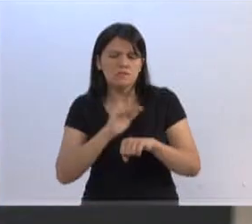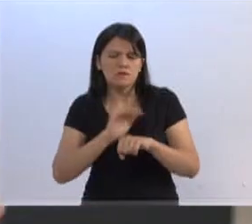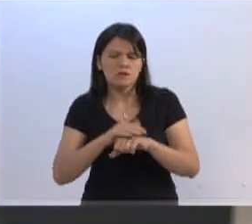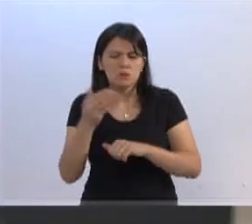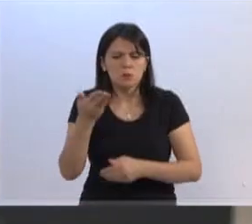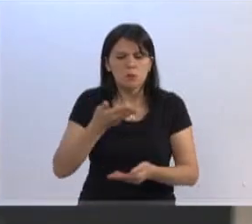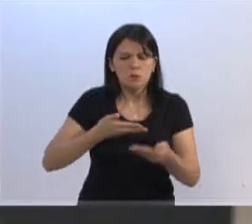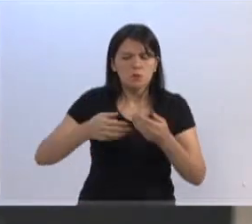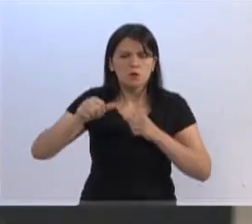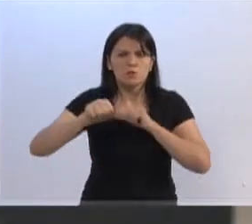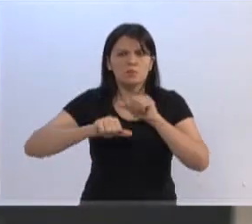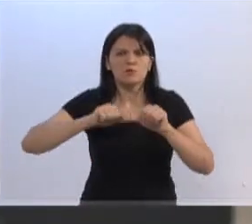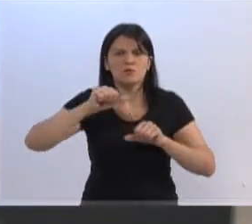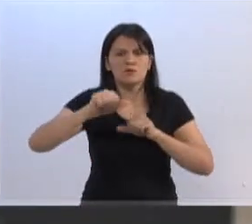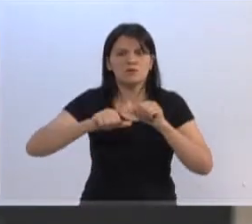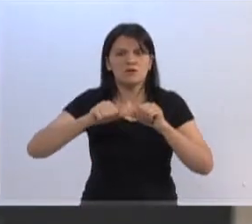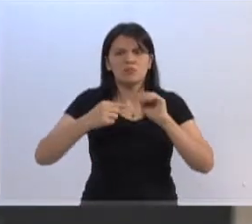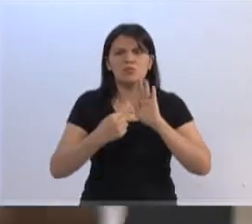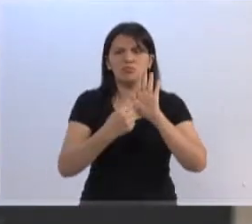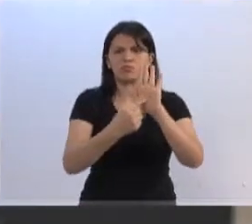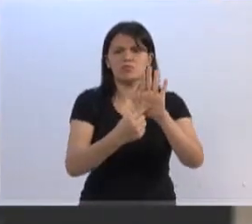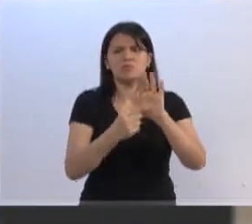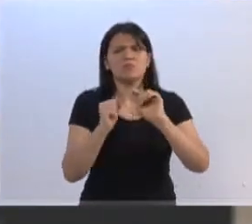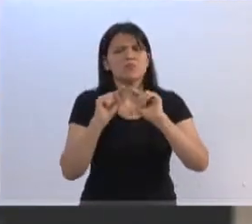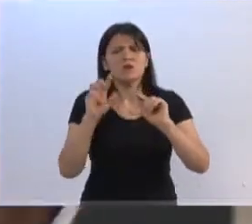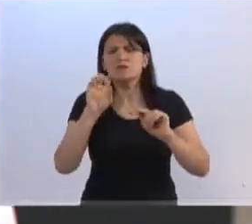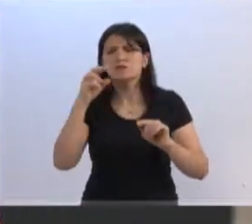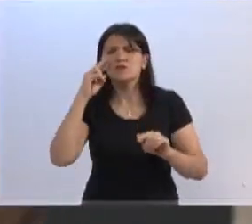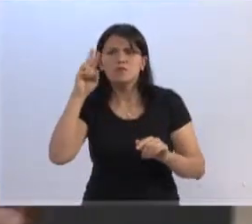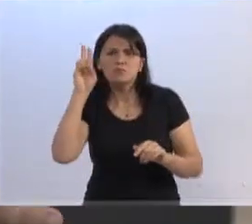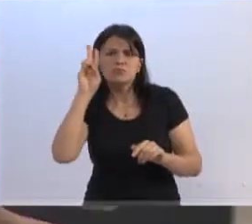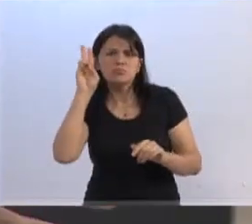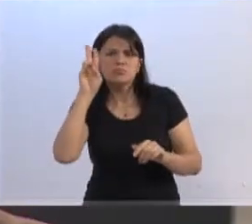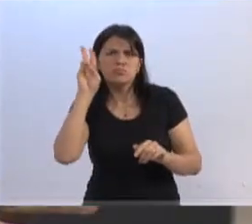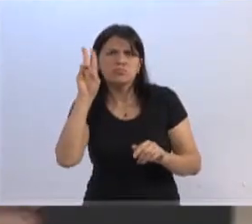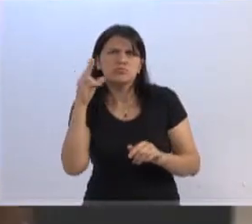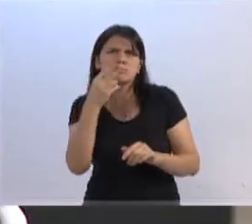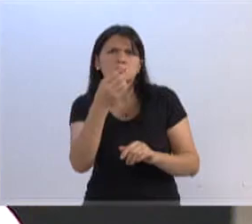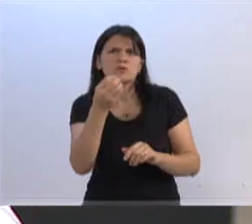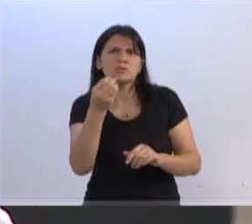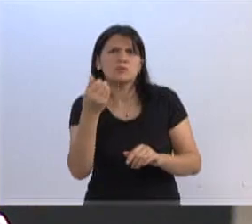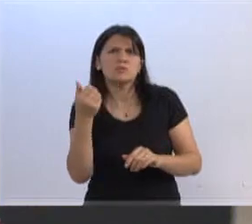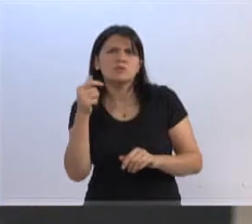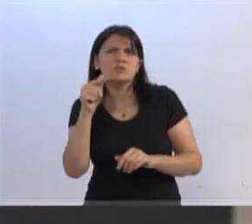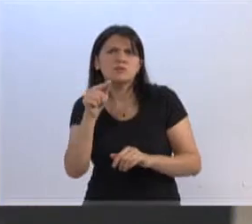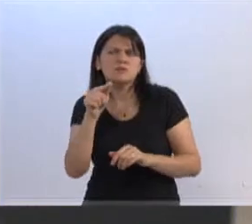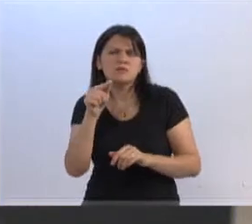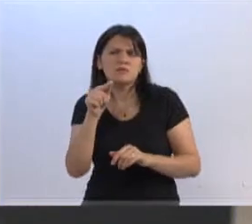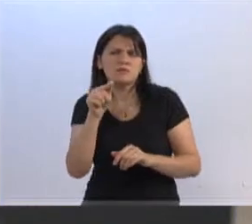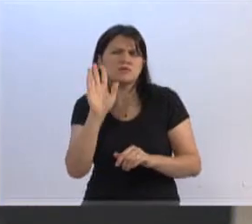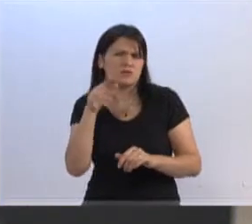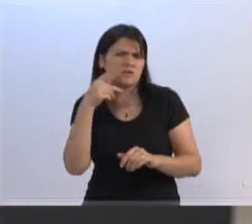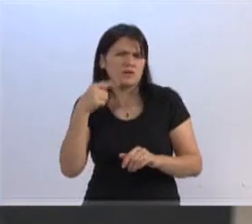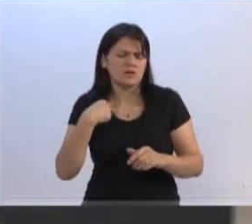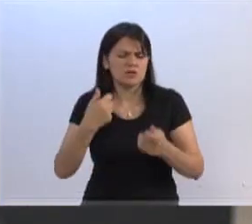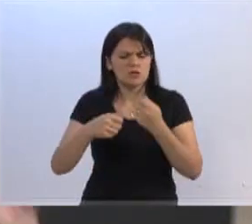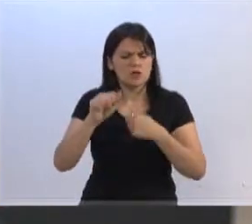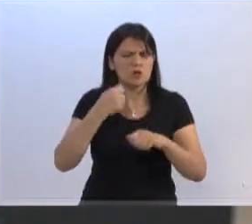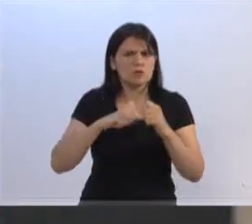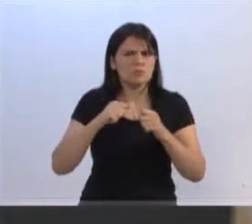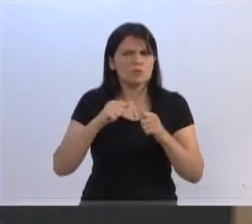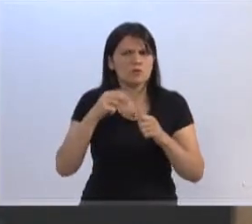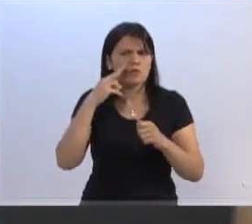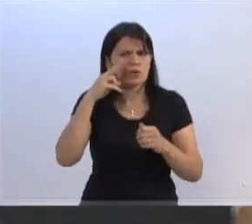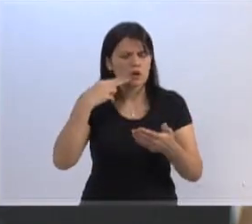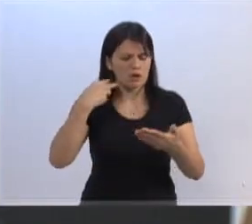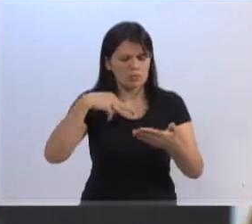os odores, para tentar se aparecer e voltar. Mas é só olhar o histórico. Olhar de 2017, como o senhor mesmo falou, que somos os mais econômicos aqui, é olhar o